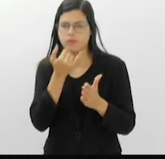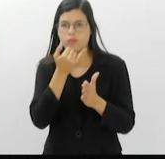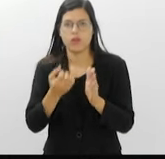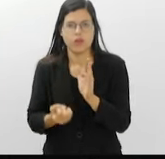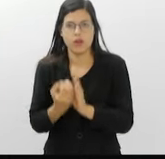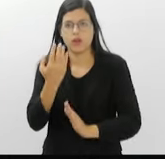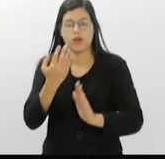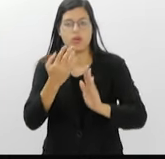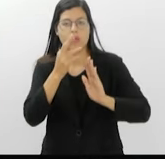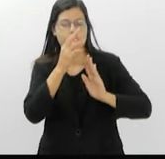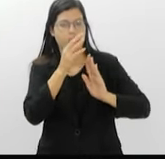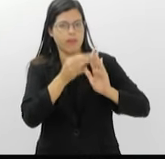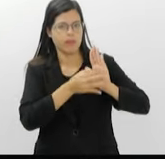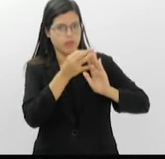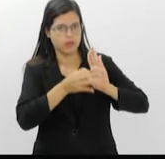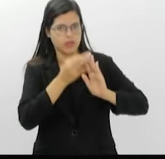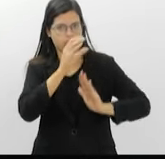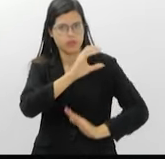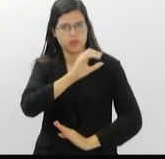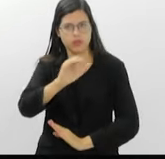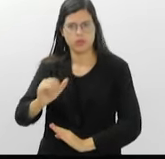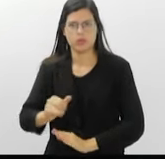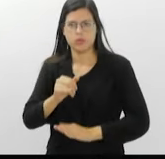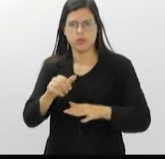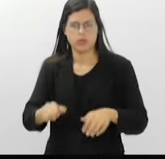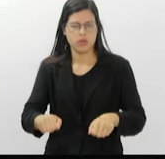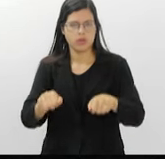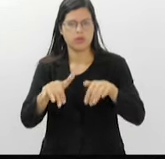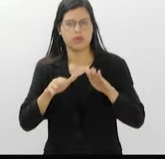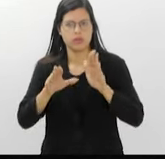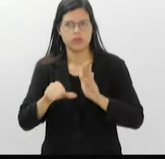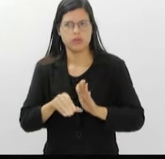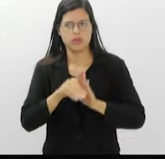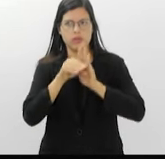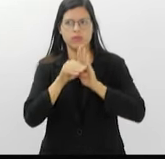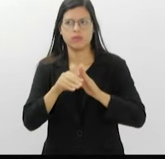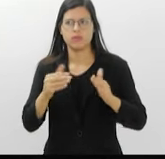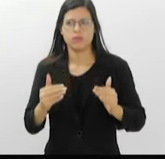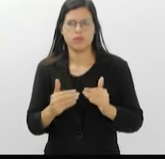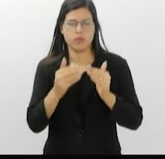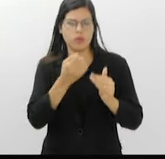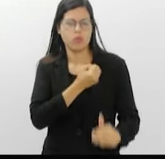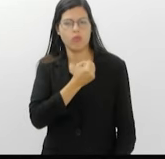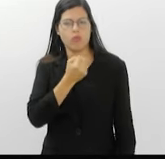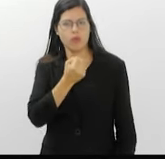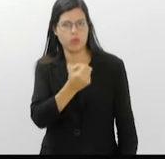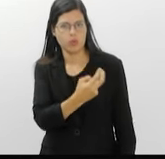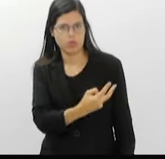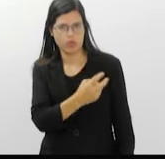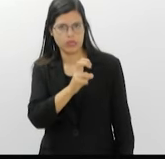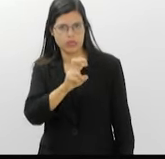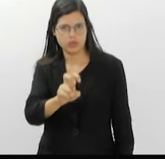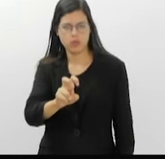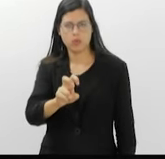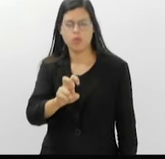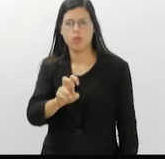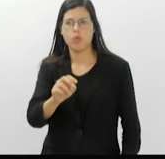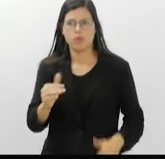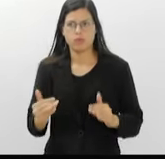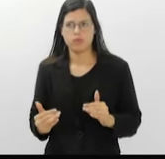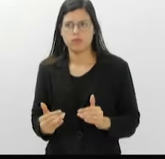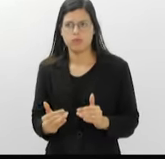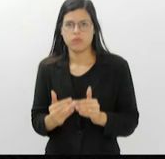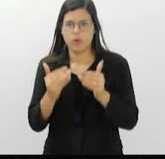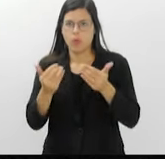CCJ às emendas de plenário. Favorável às emendas números 2 e 5, favorável